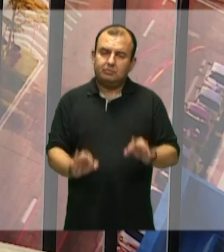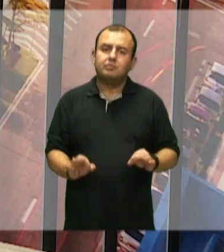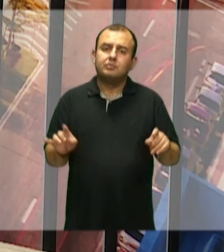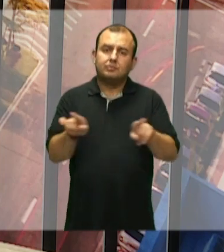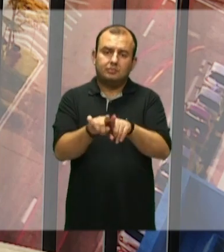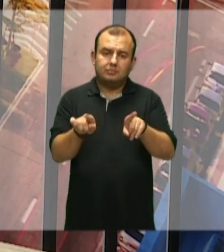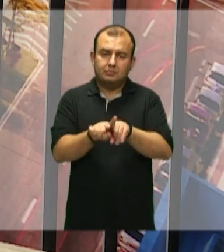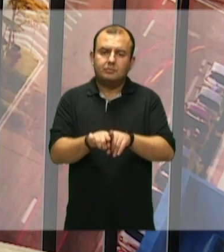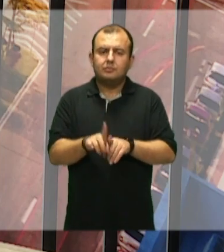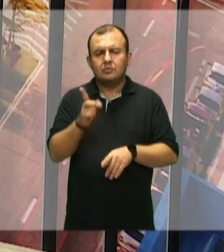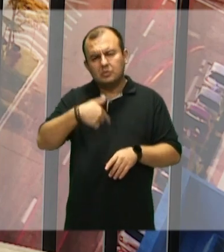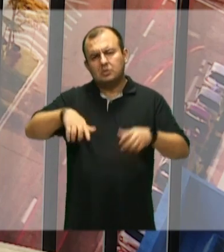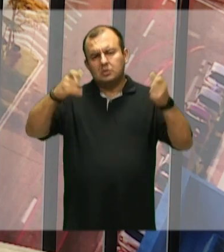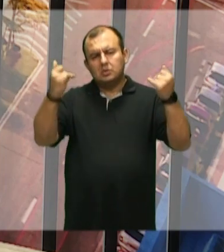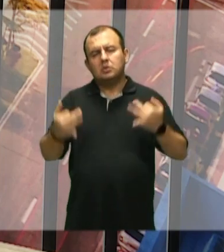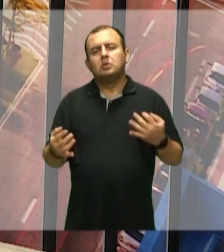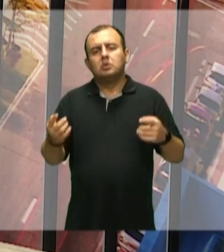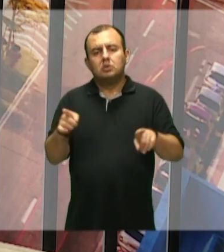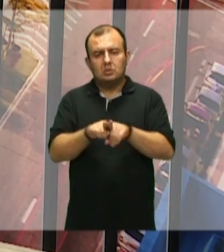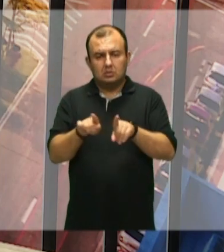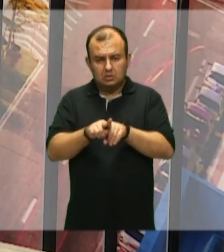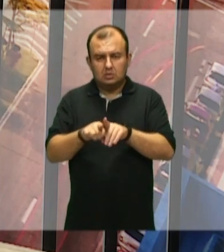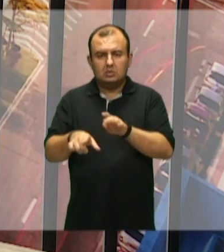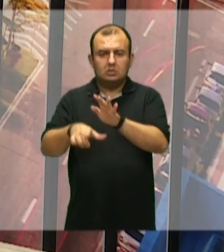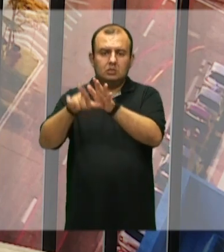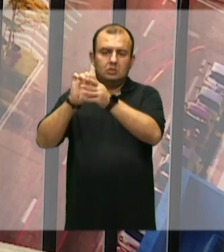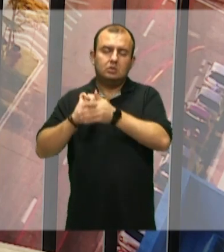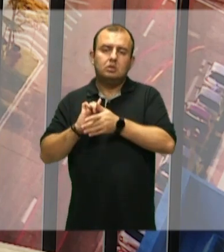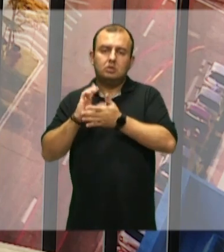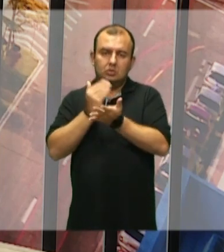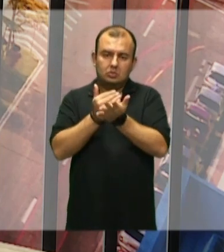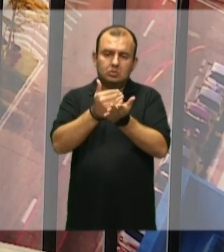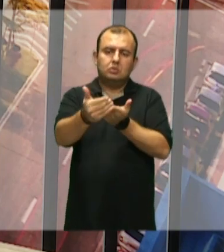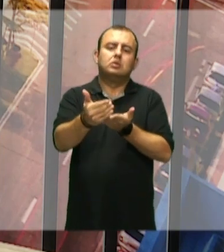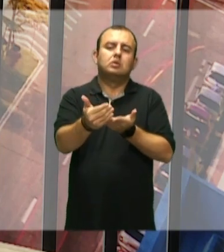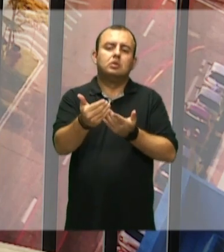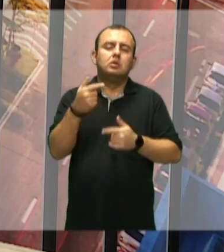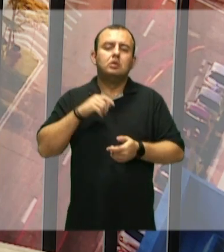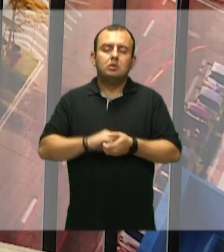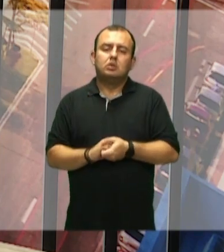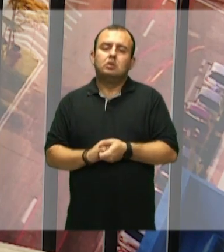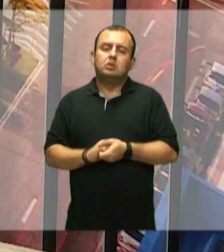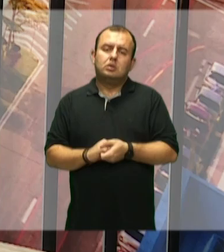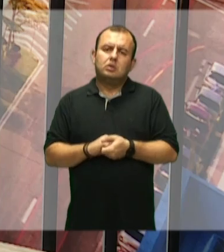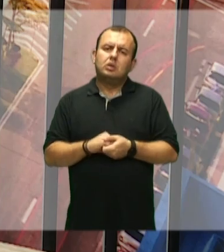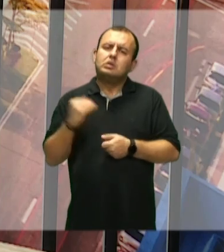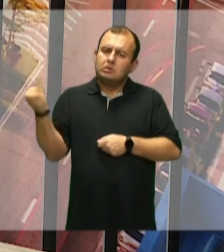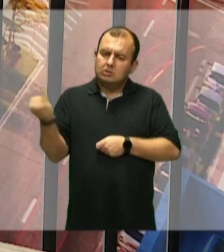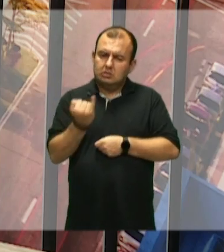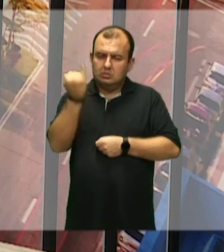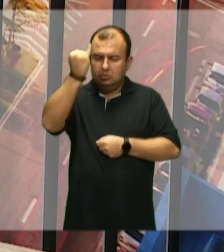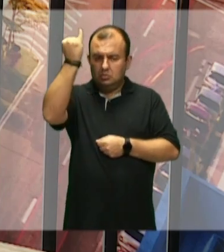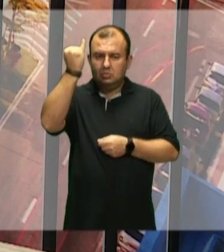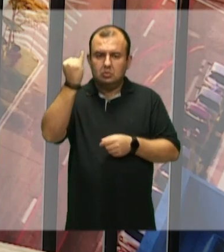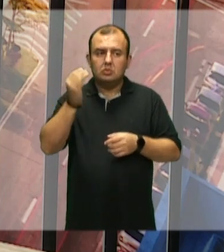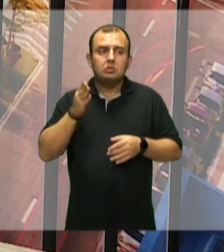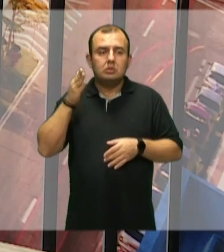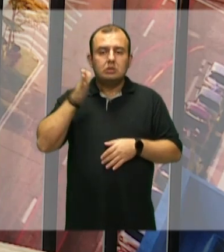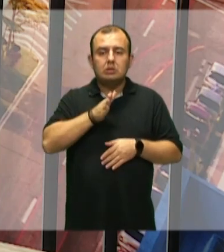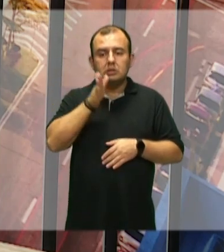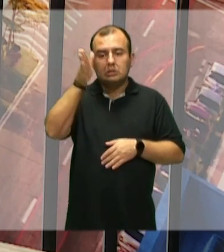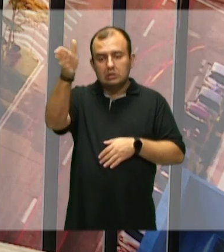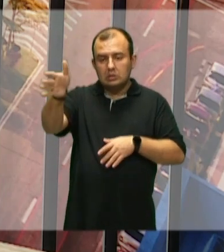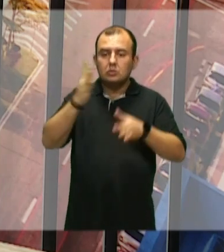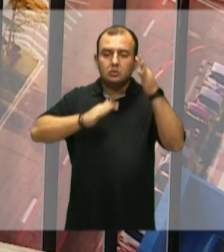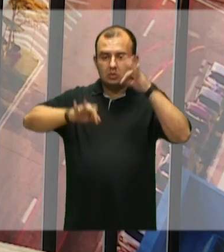sim, também, a gente até comentava aqui um pouquinho antes do programa começar, né? Que é muito importante essa ida ao teatro para a